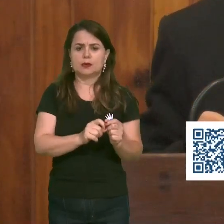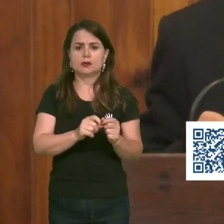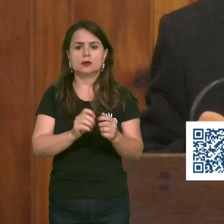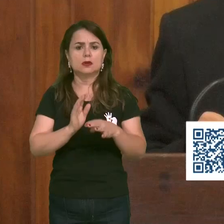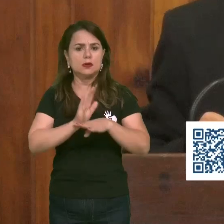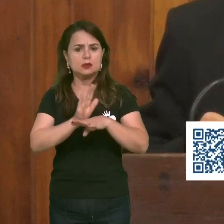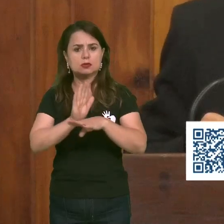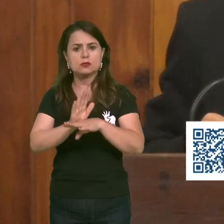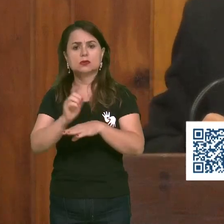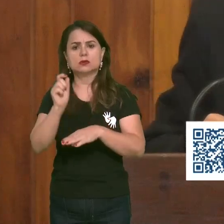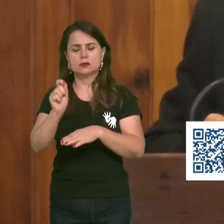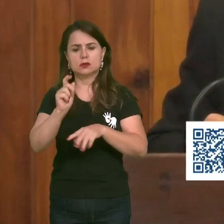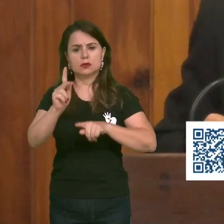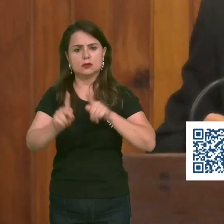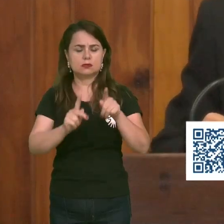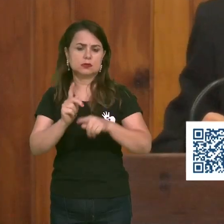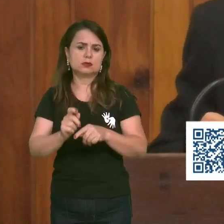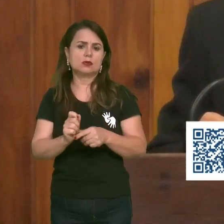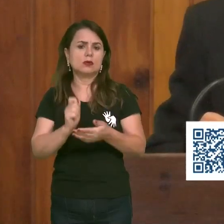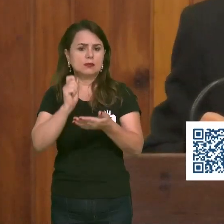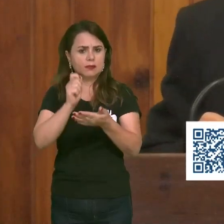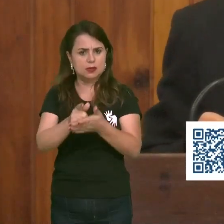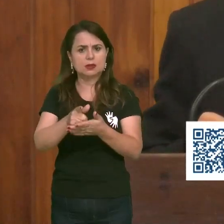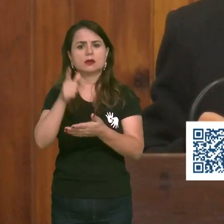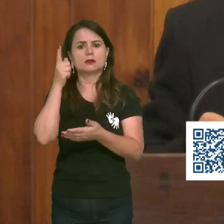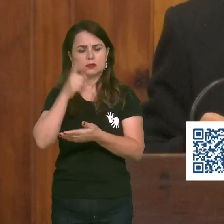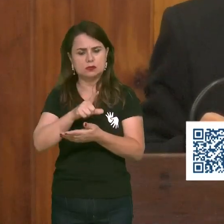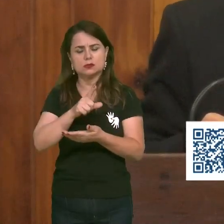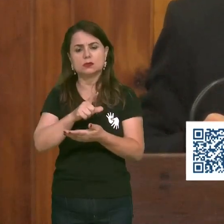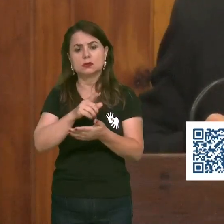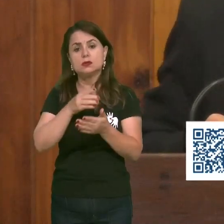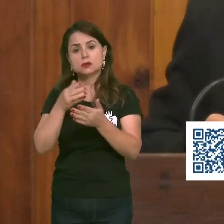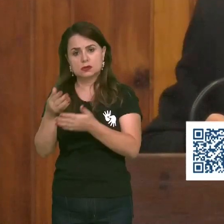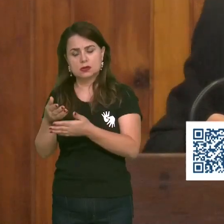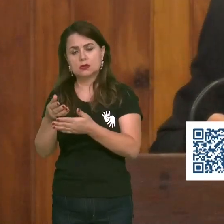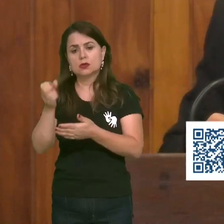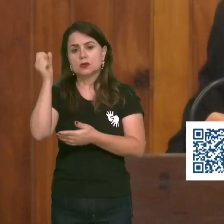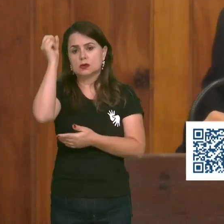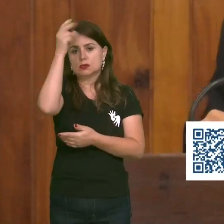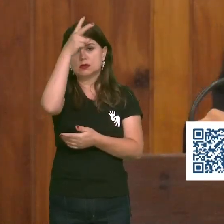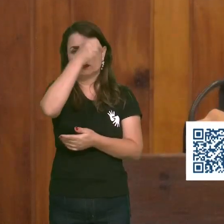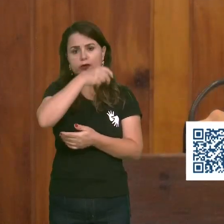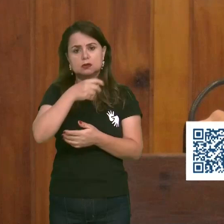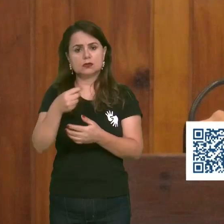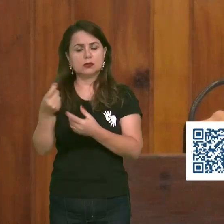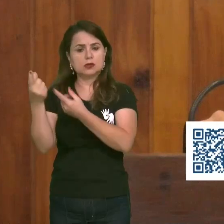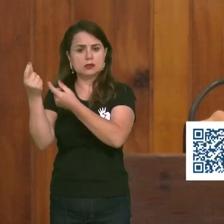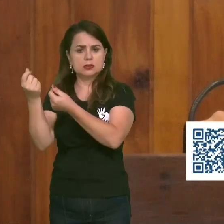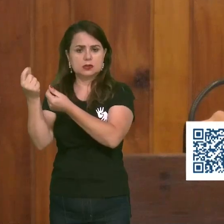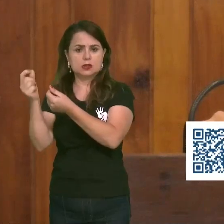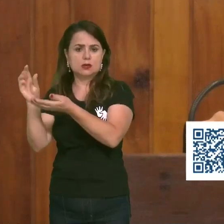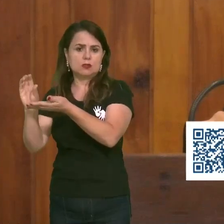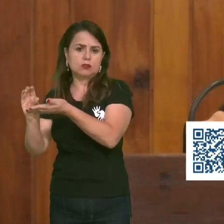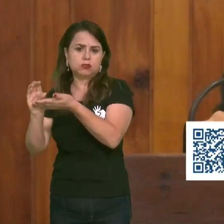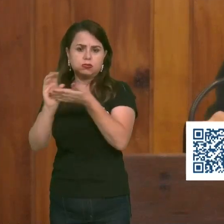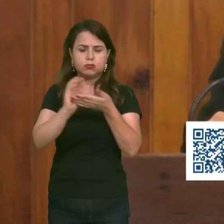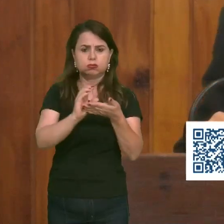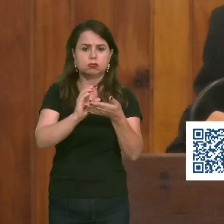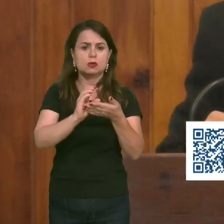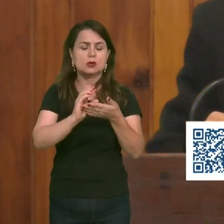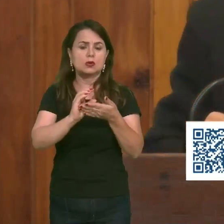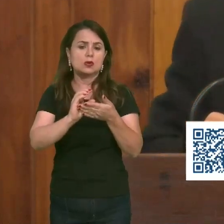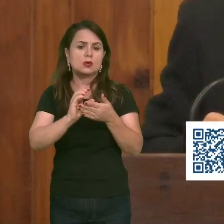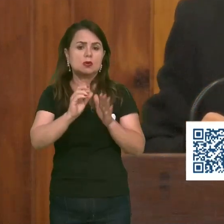a fazendo Municipal e por outro lado da prefeitura também é Ricardo a valores que são transformados em projetos também